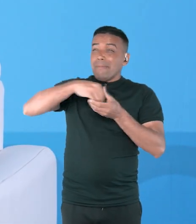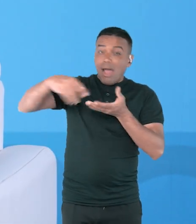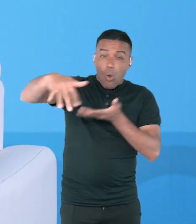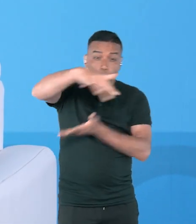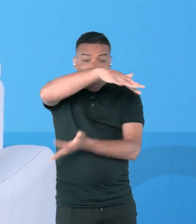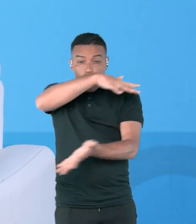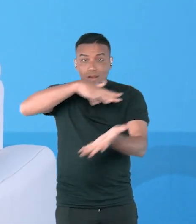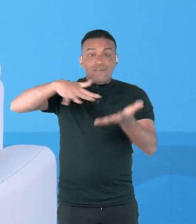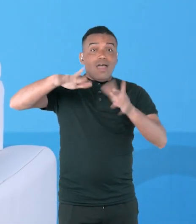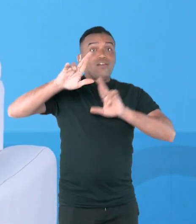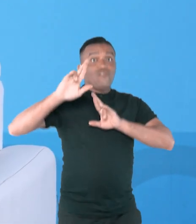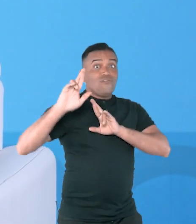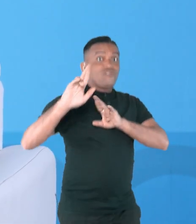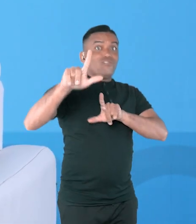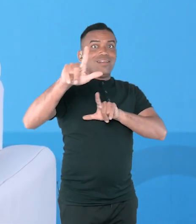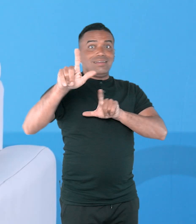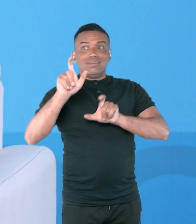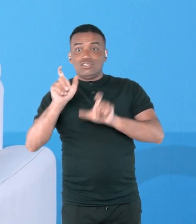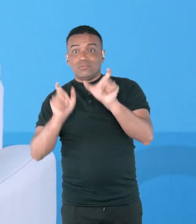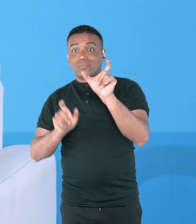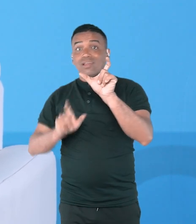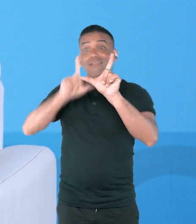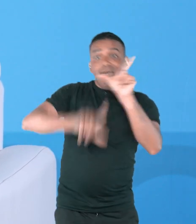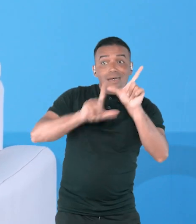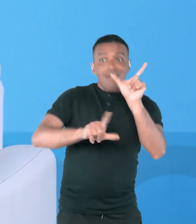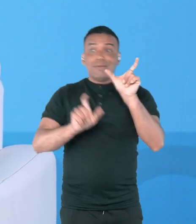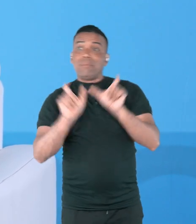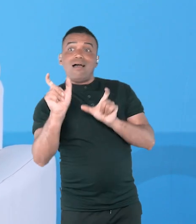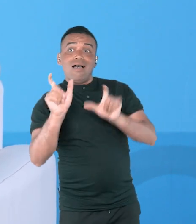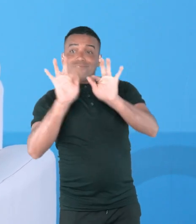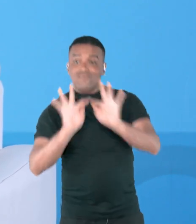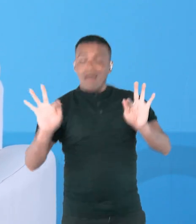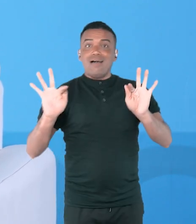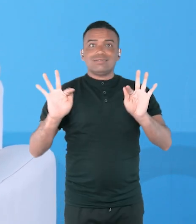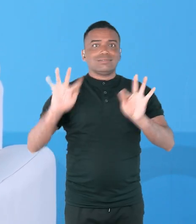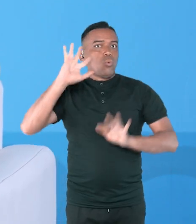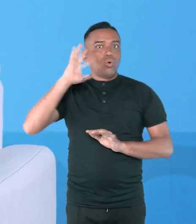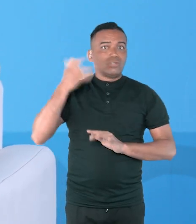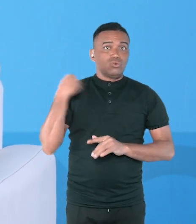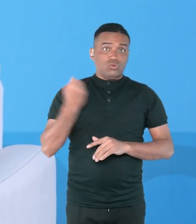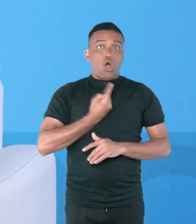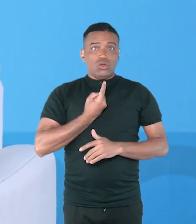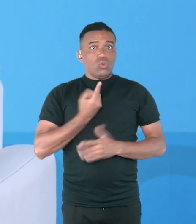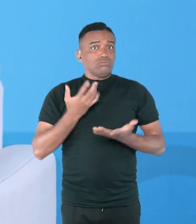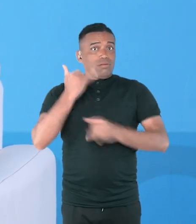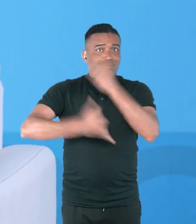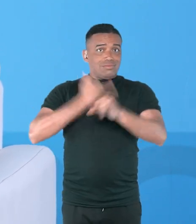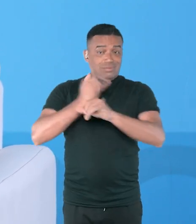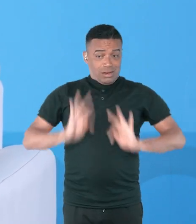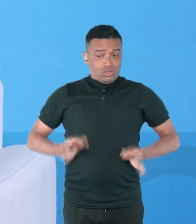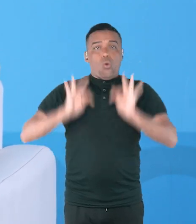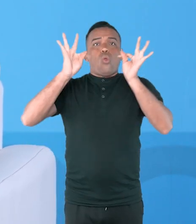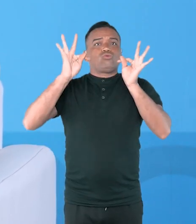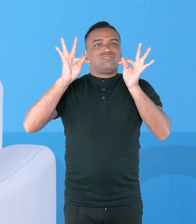outro universo pelo agrupamento de letras. E eu acho que o que aconteceu com a gente com a vida